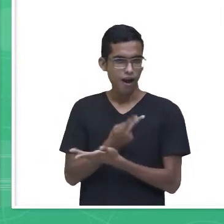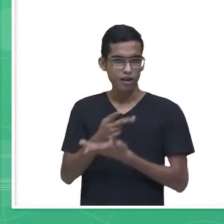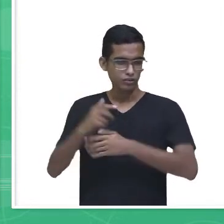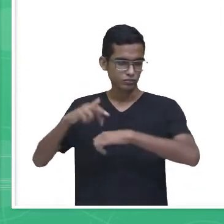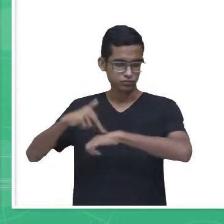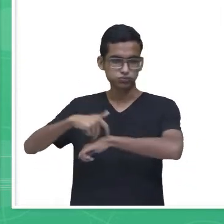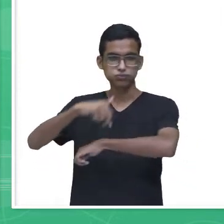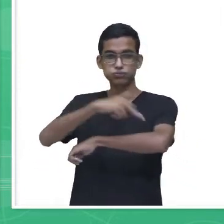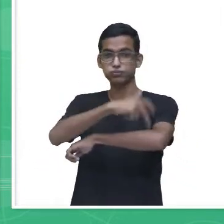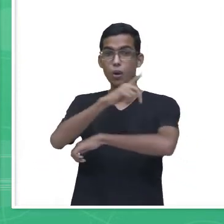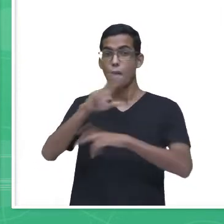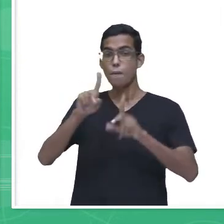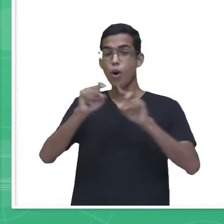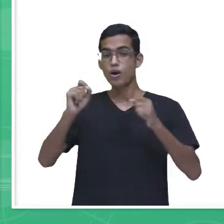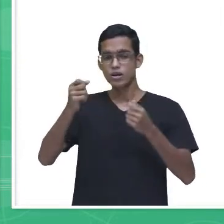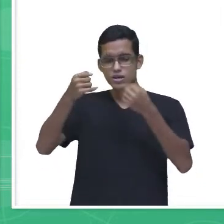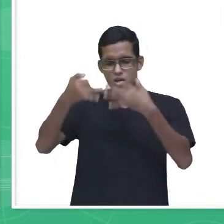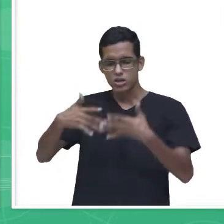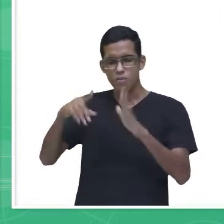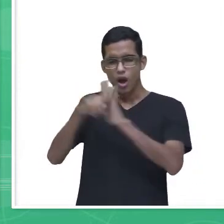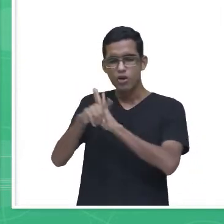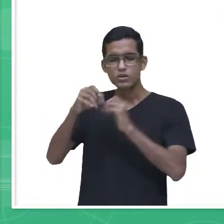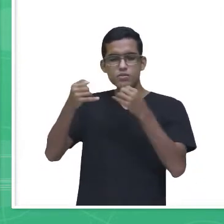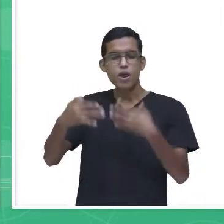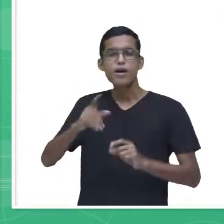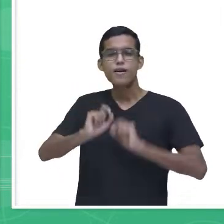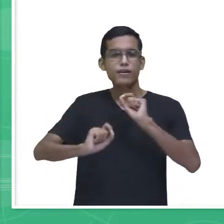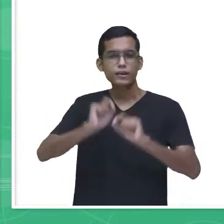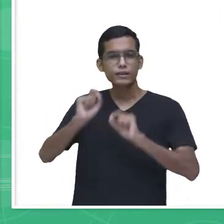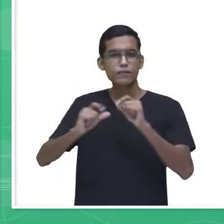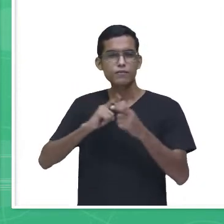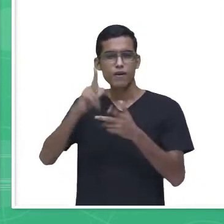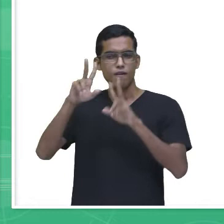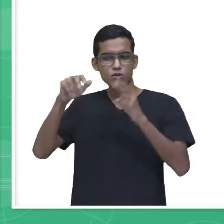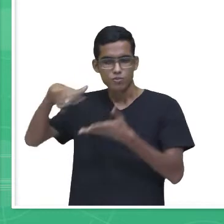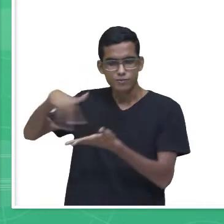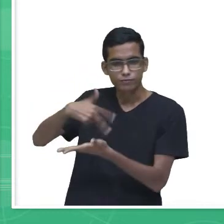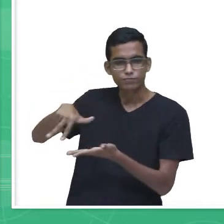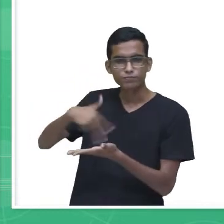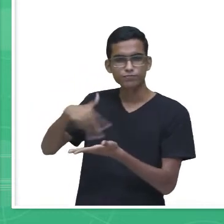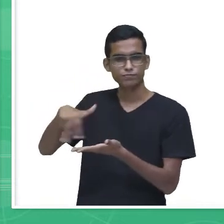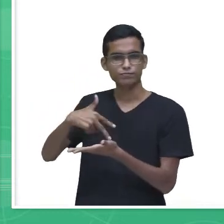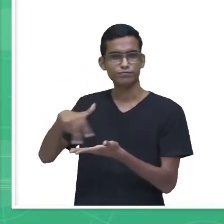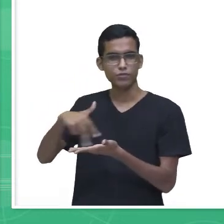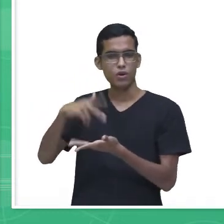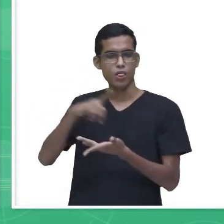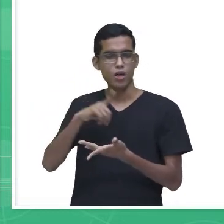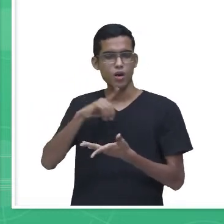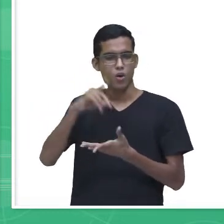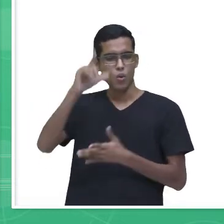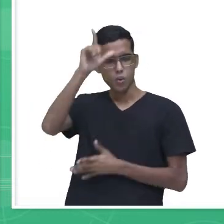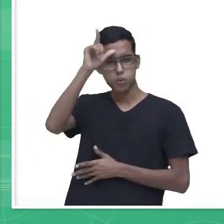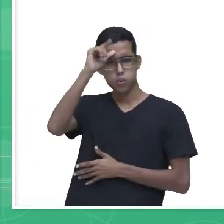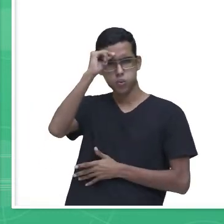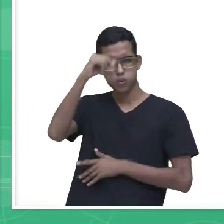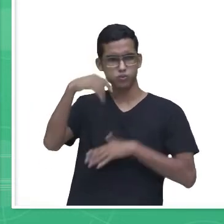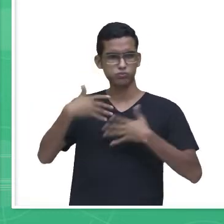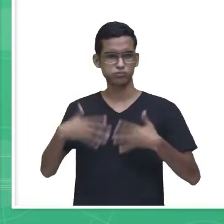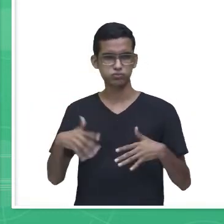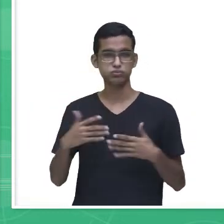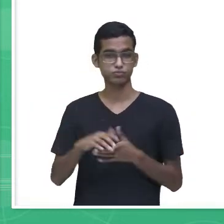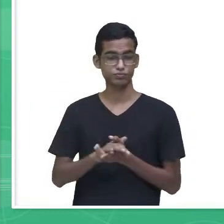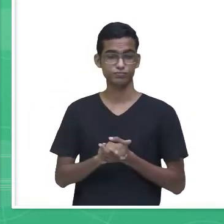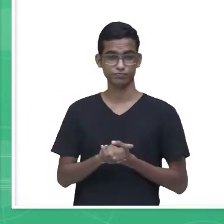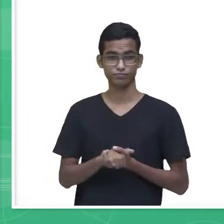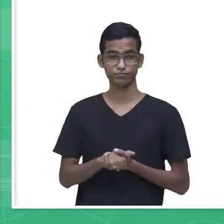né? Muito relaxamento, a postura é totalmente diferente da ginástica olímpica, né? Que é algo um pouquinho mais bruto.